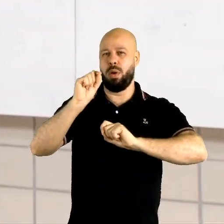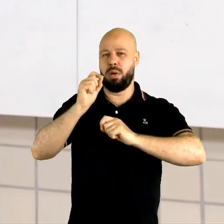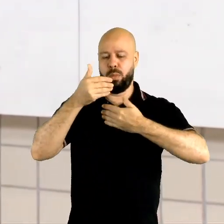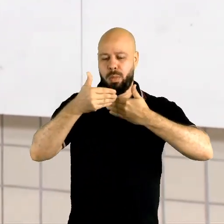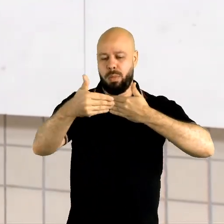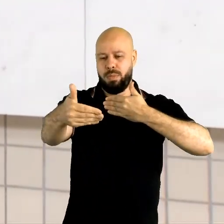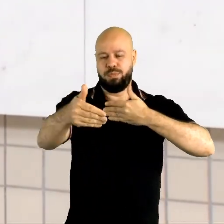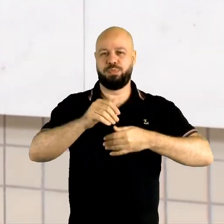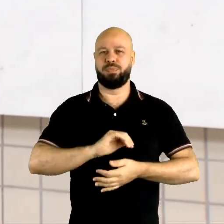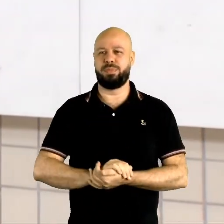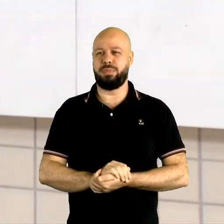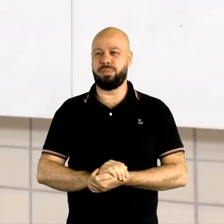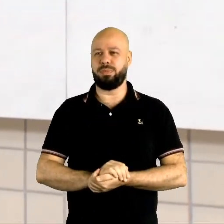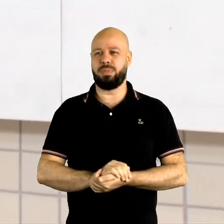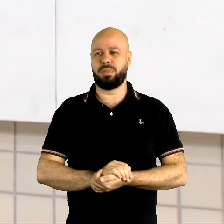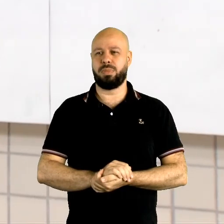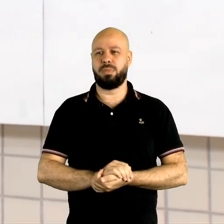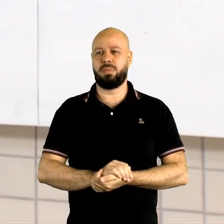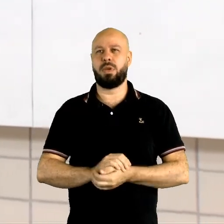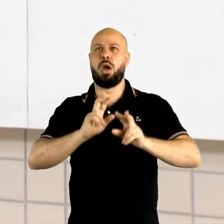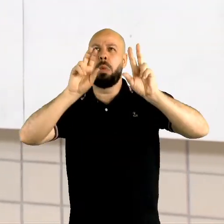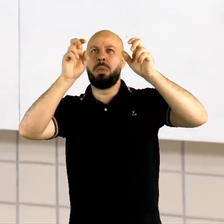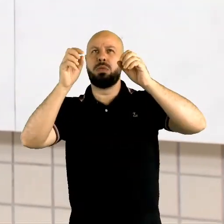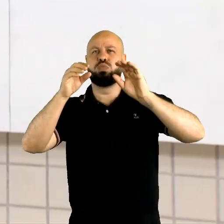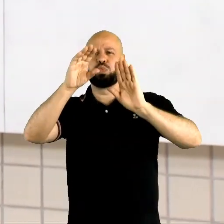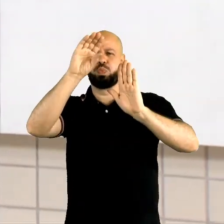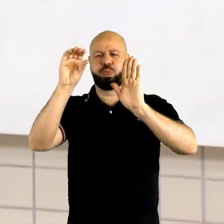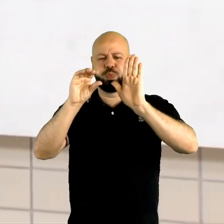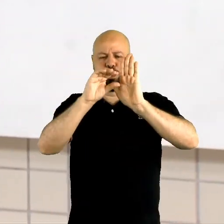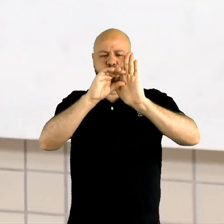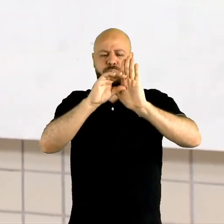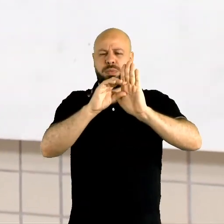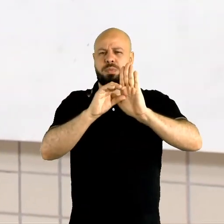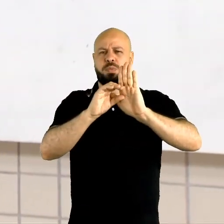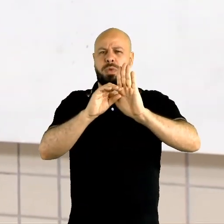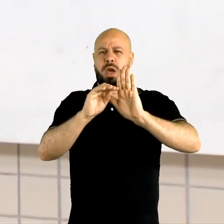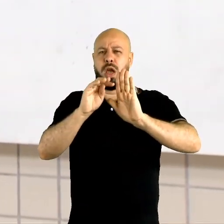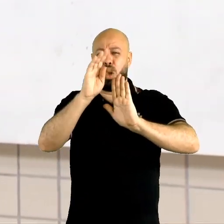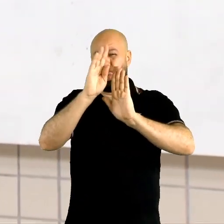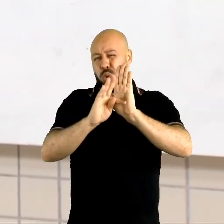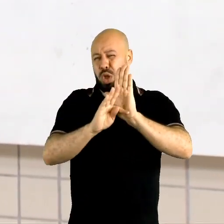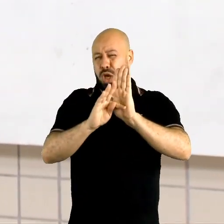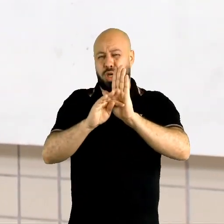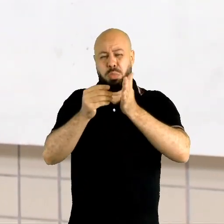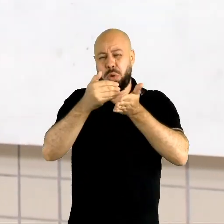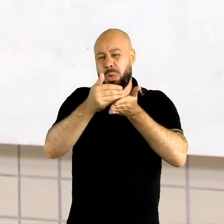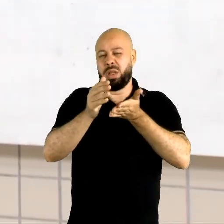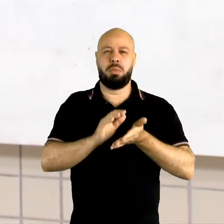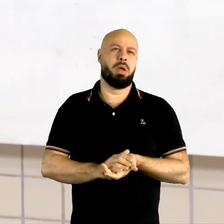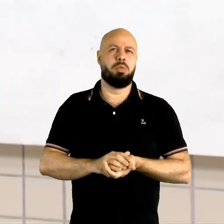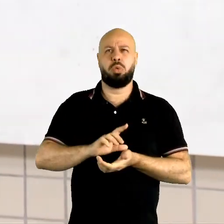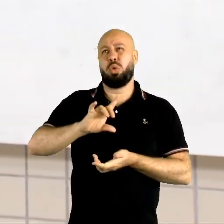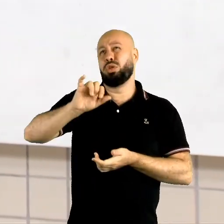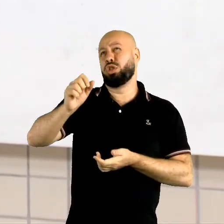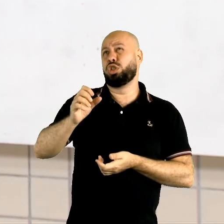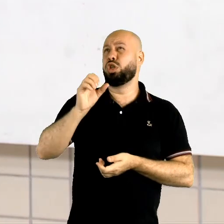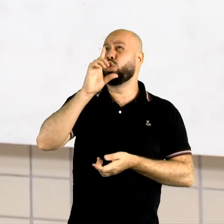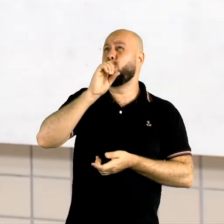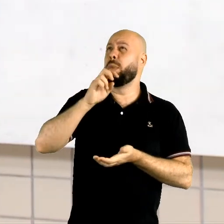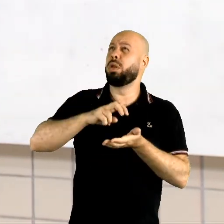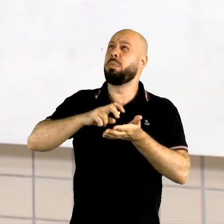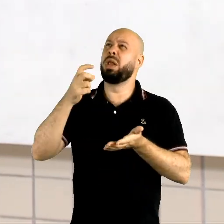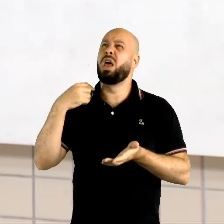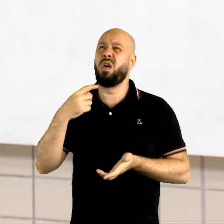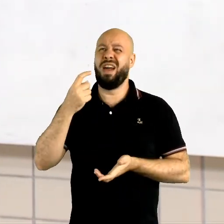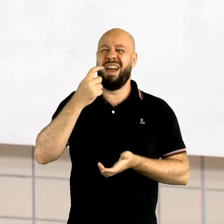Aí, ó, você bota elabora um textozinho inicial. Numa manhã de domingo, eu acordei com o